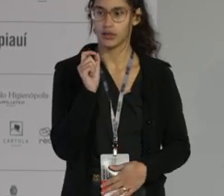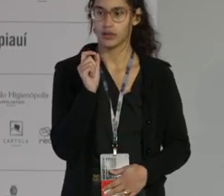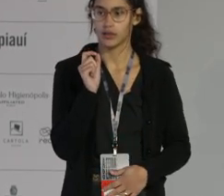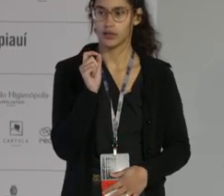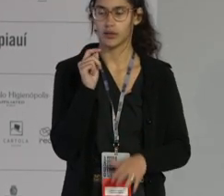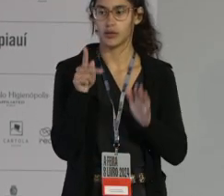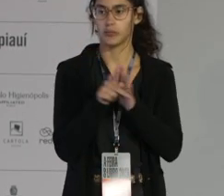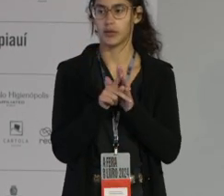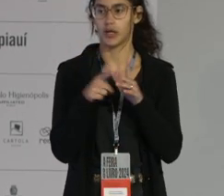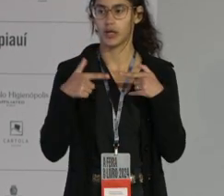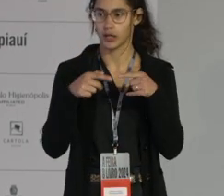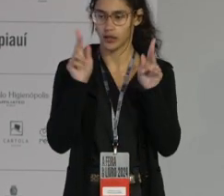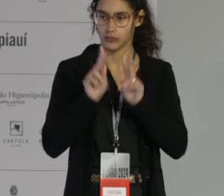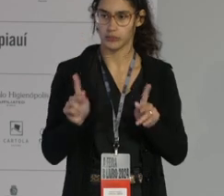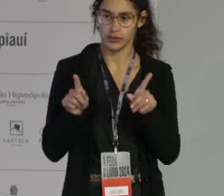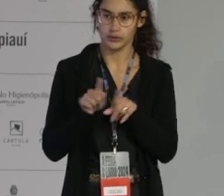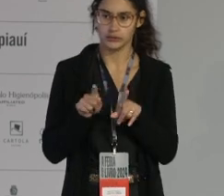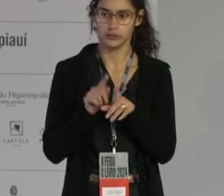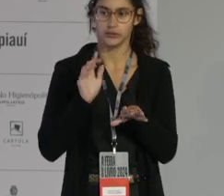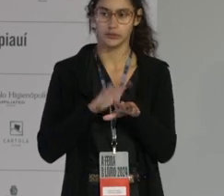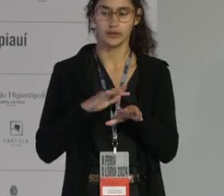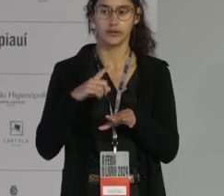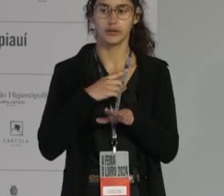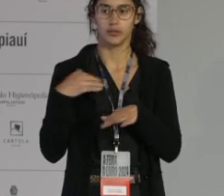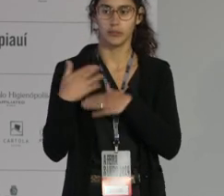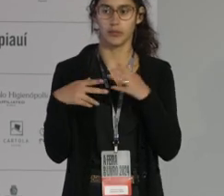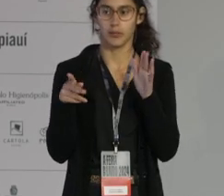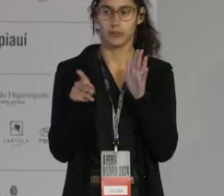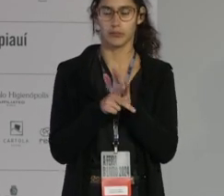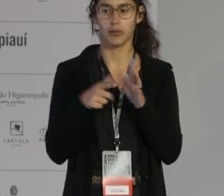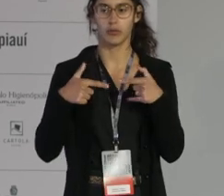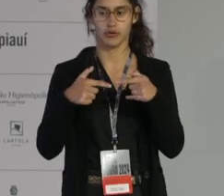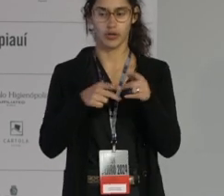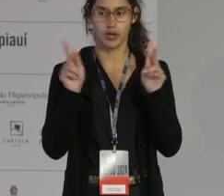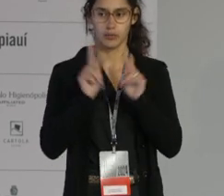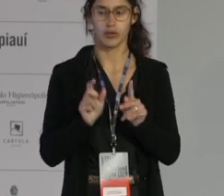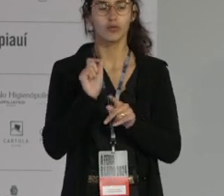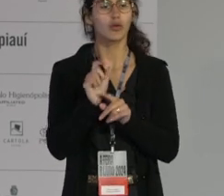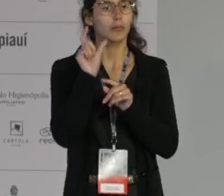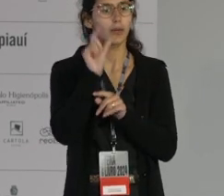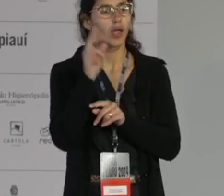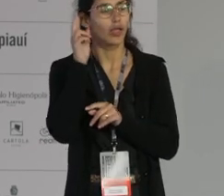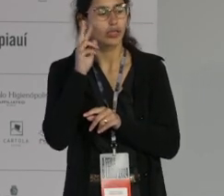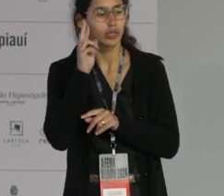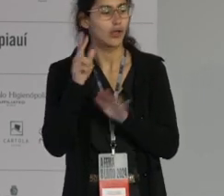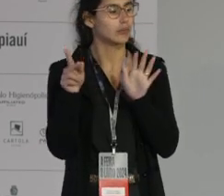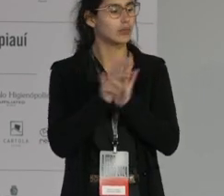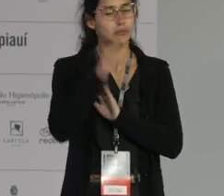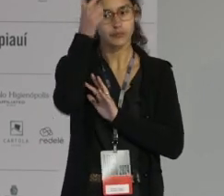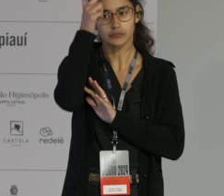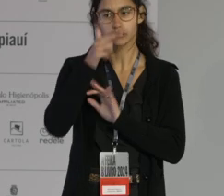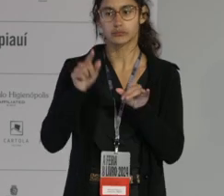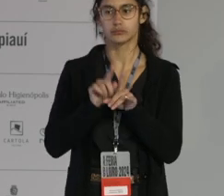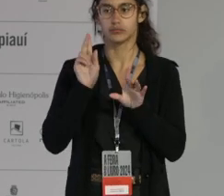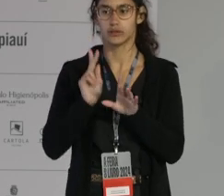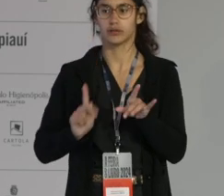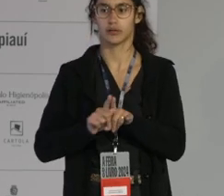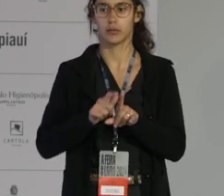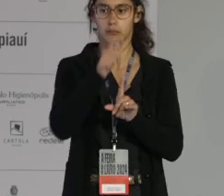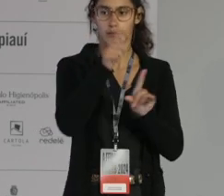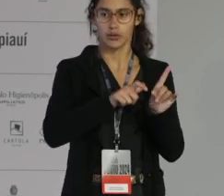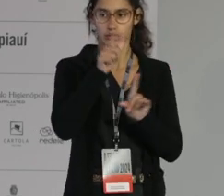Guerra e Paz, do Tolstói, tem um longo trecho do Guerra e Paz, que é como se fosse uma pequena história da feiura, mas são sempre